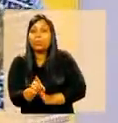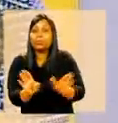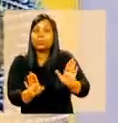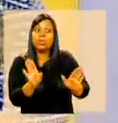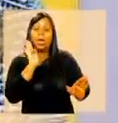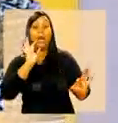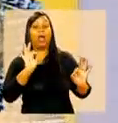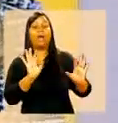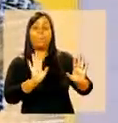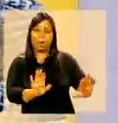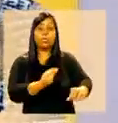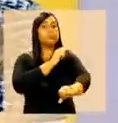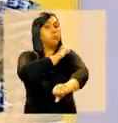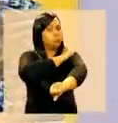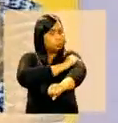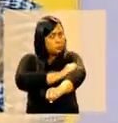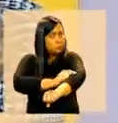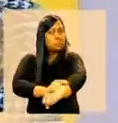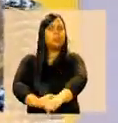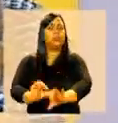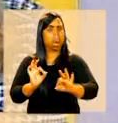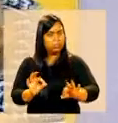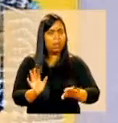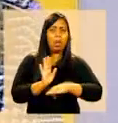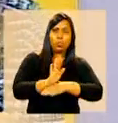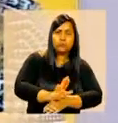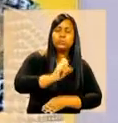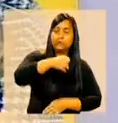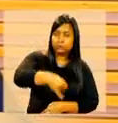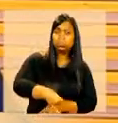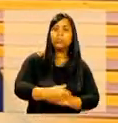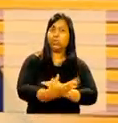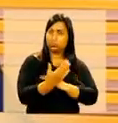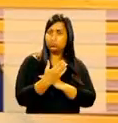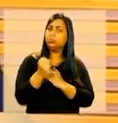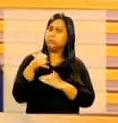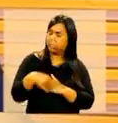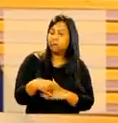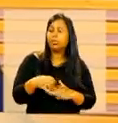muito simpáticos, mas eles são super solícitos, o que você precisa, eles te